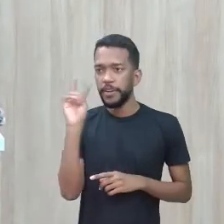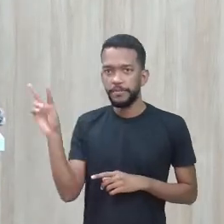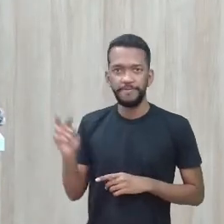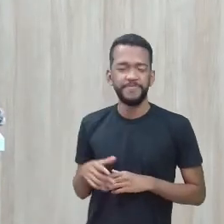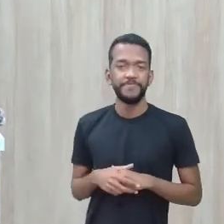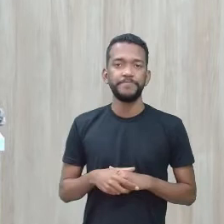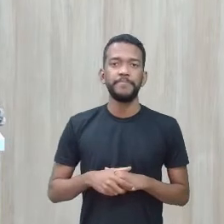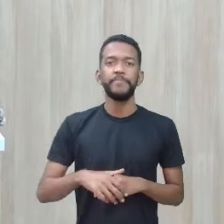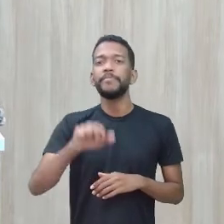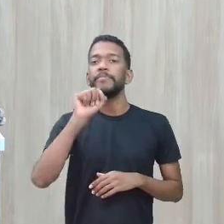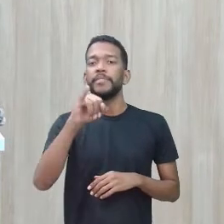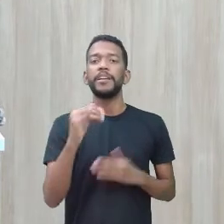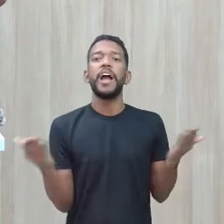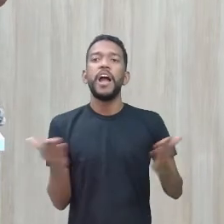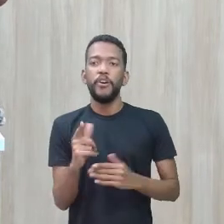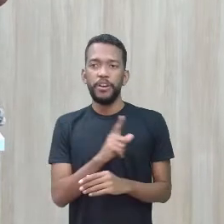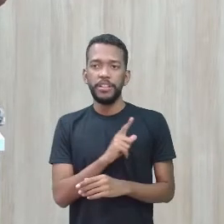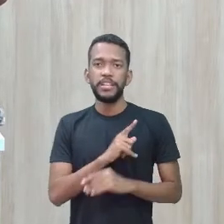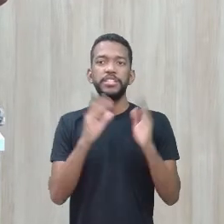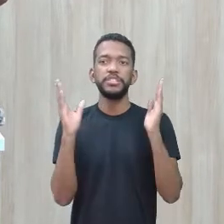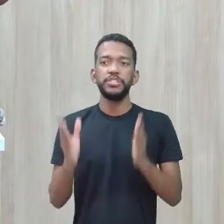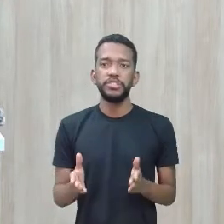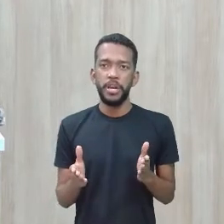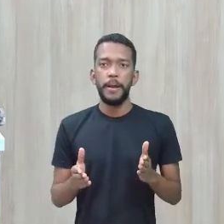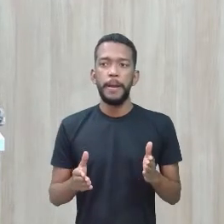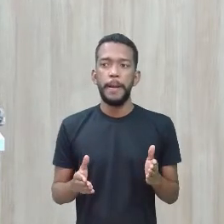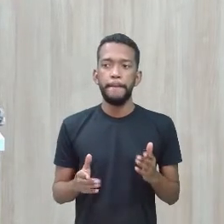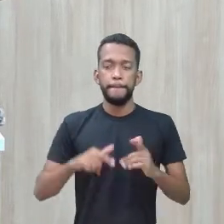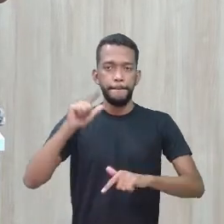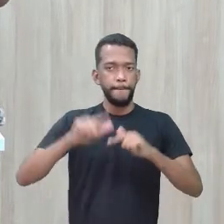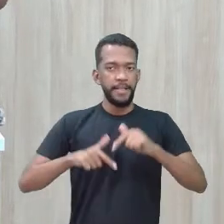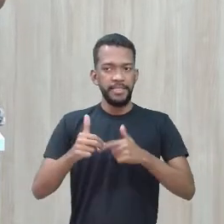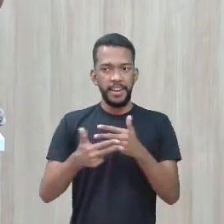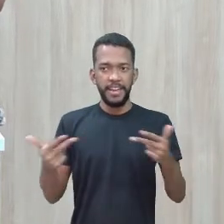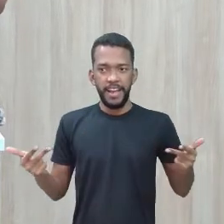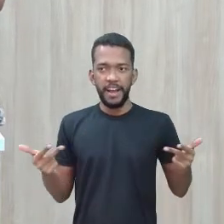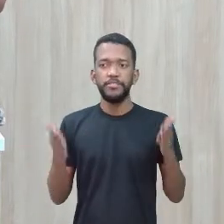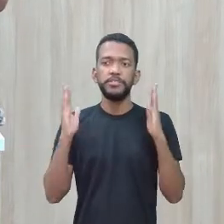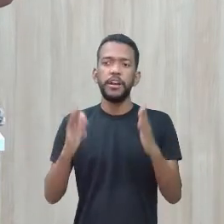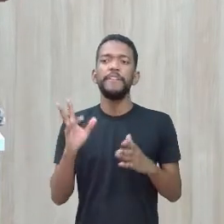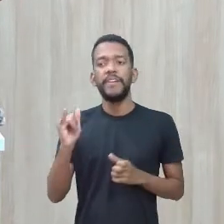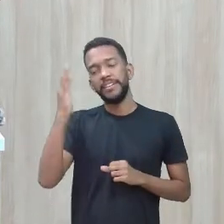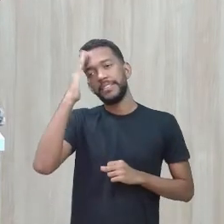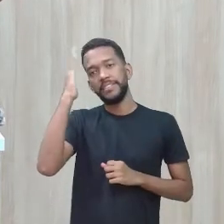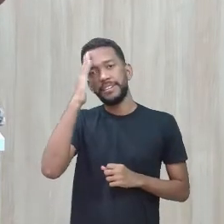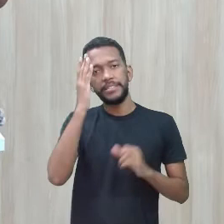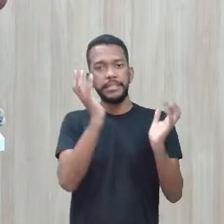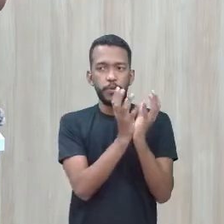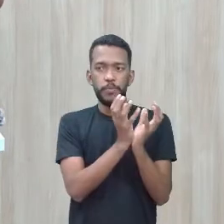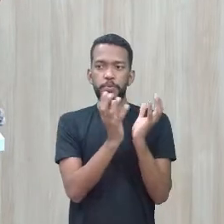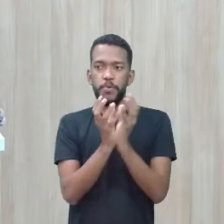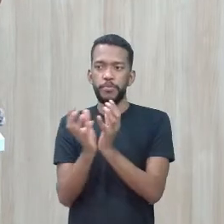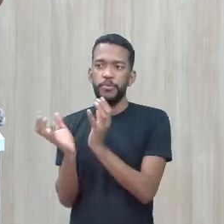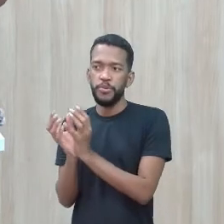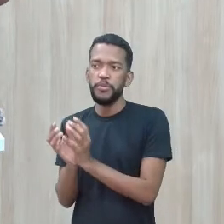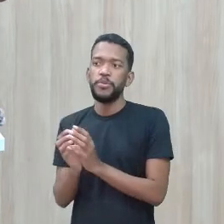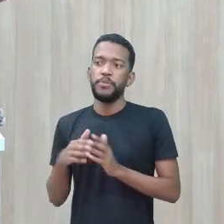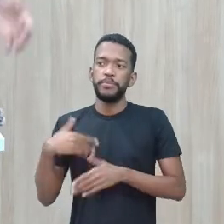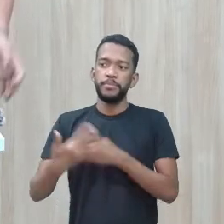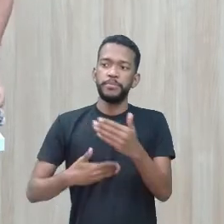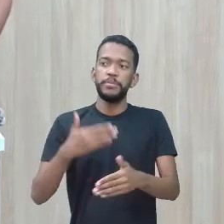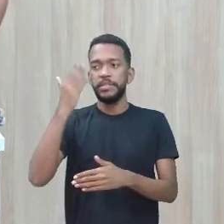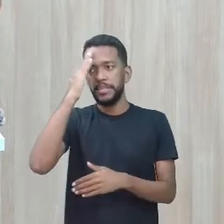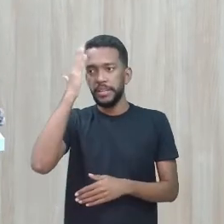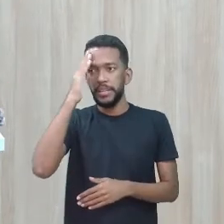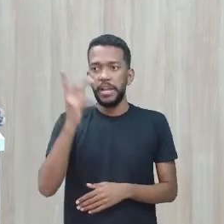nós agora já temos um monte de materiais aqui, já dá para a gente começar a classificar, para a gente poder